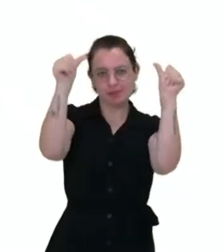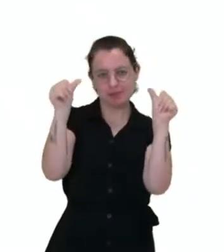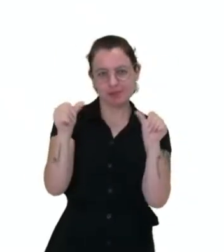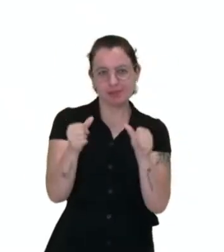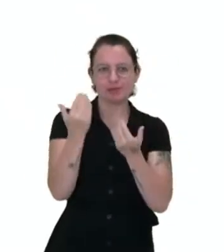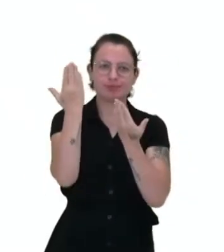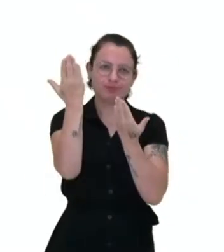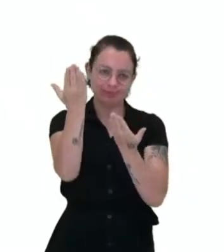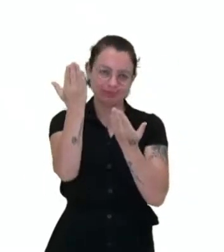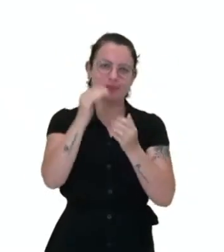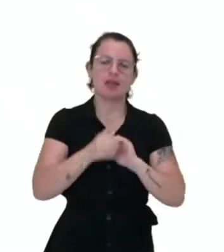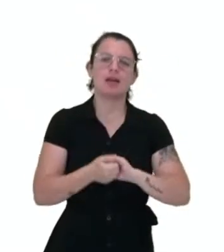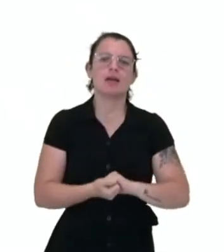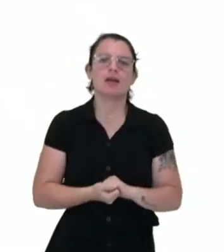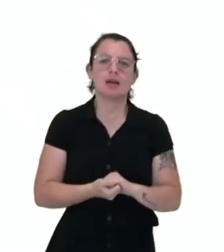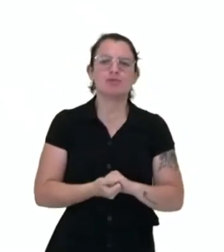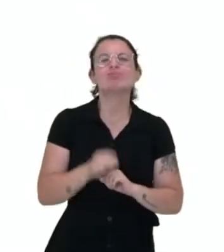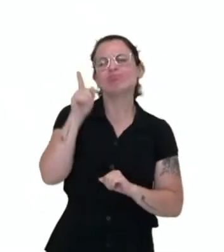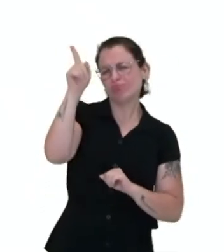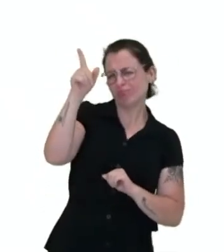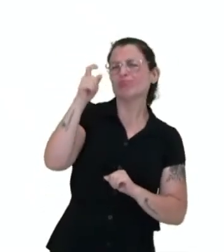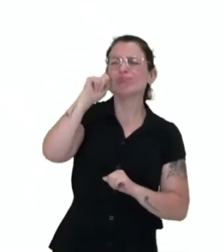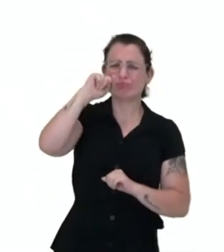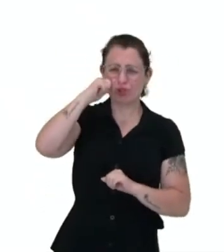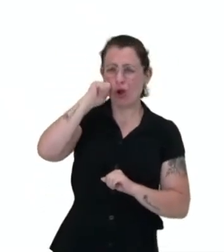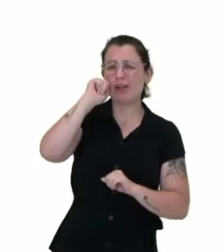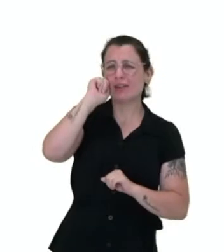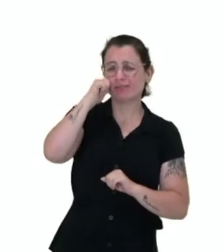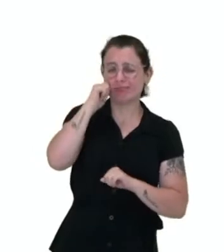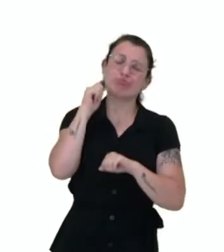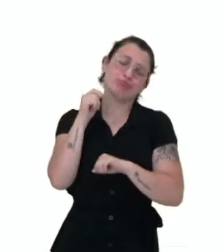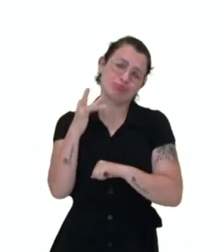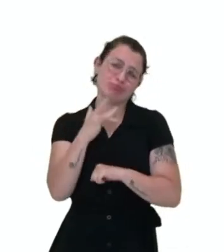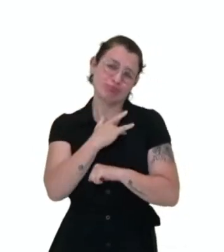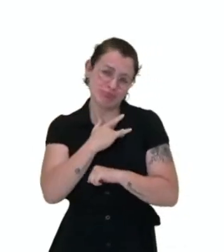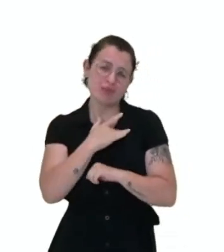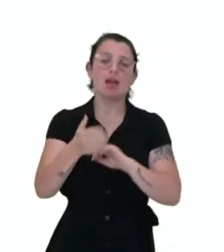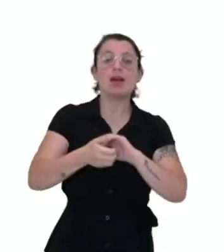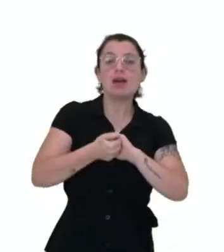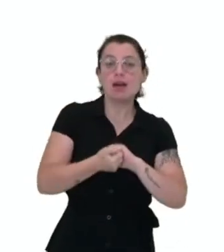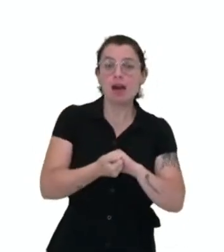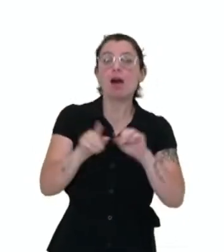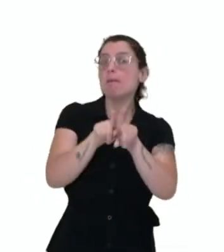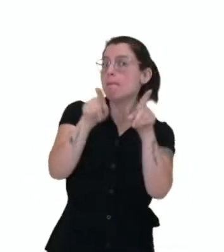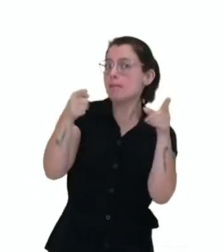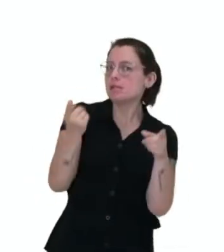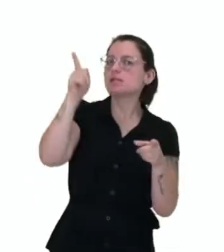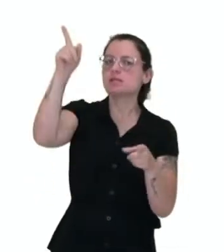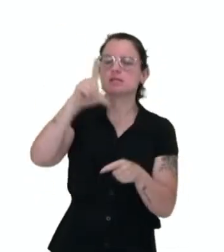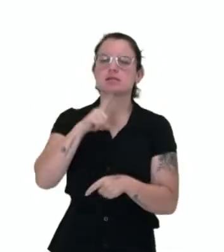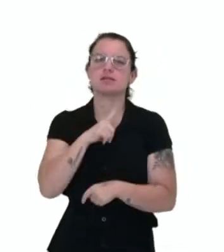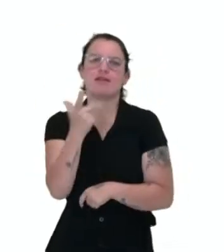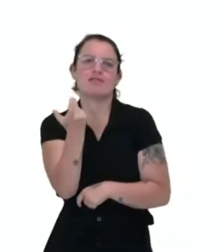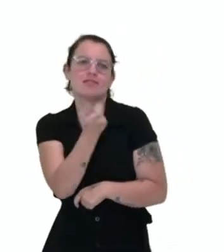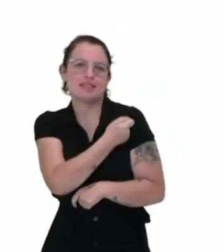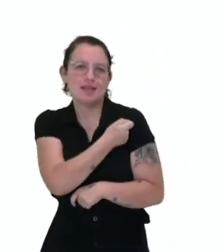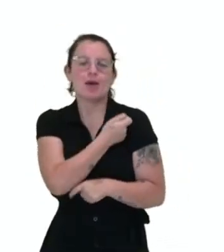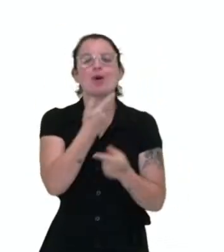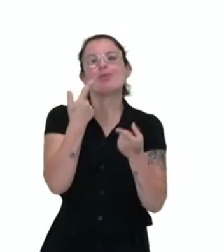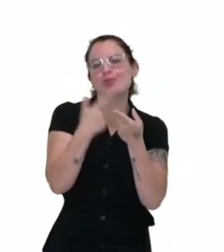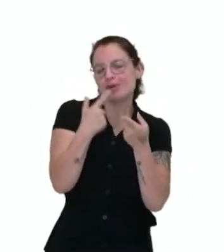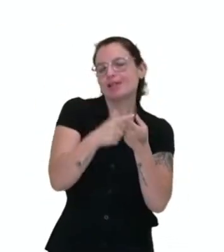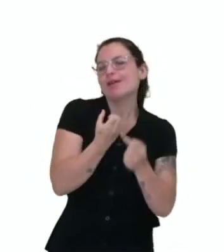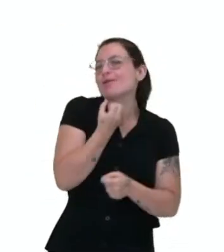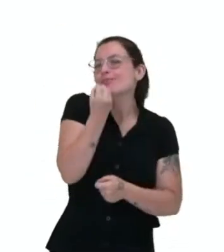está chorando, né? Que dó. Mas, olha só, ele está sendo vacinado. Então, é uma boa ação ali,